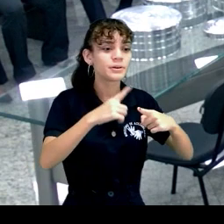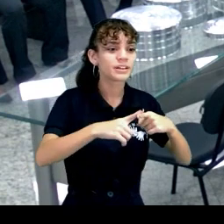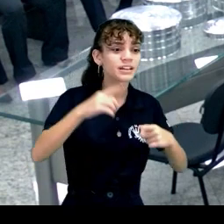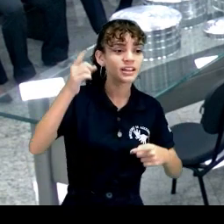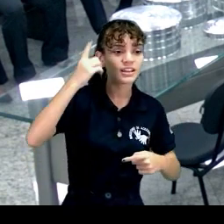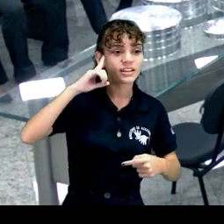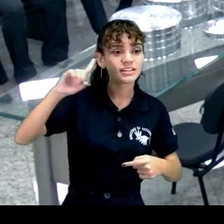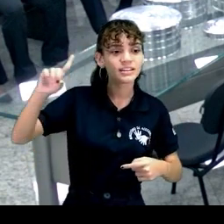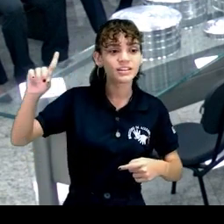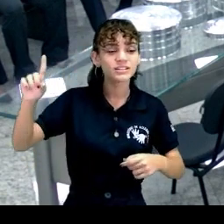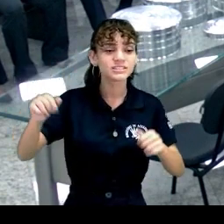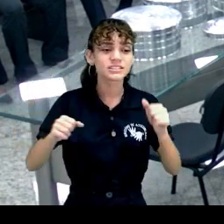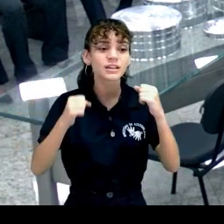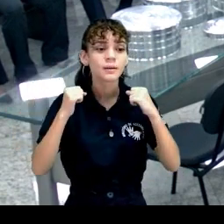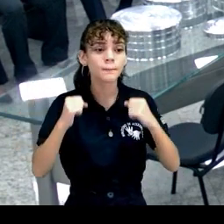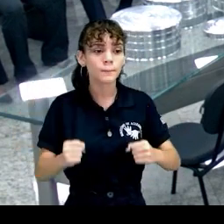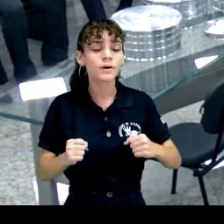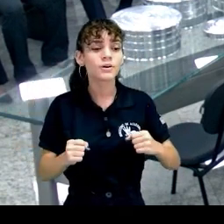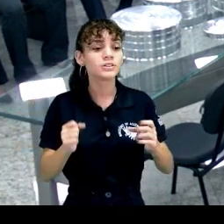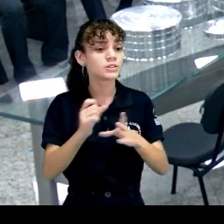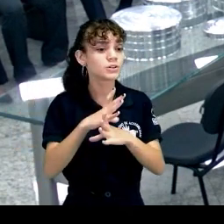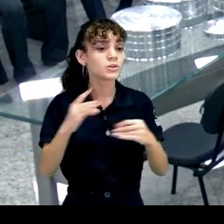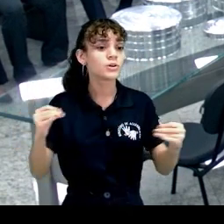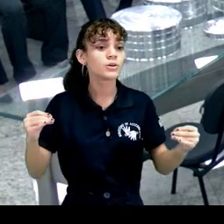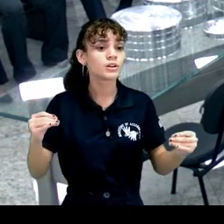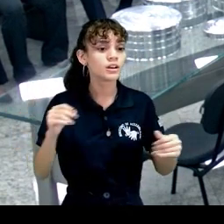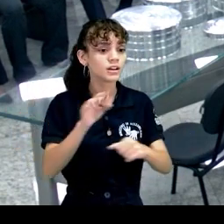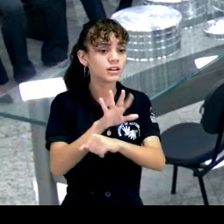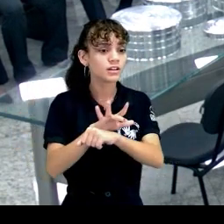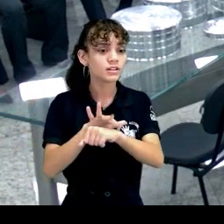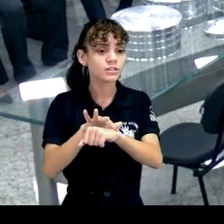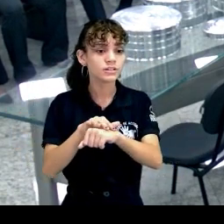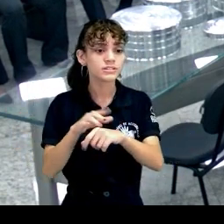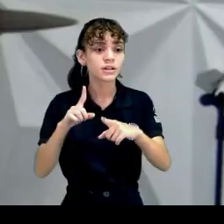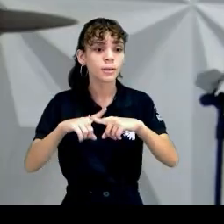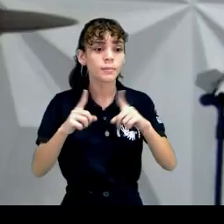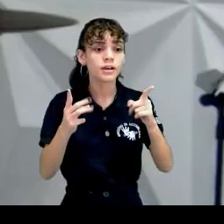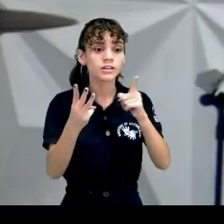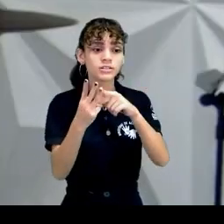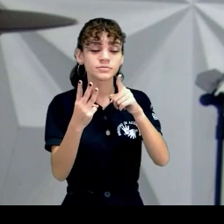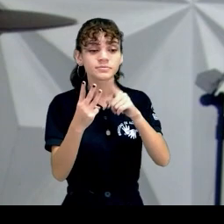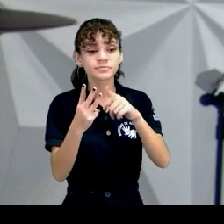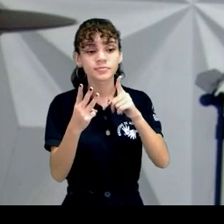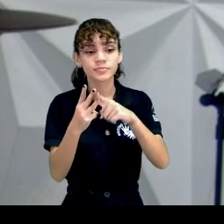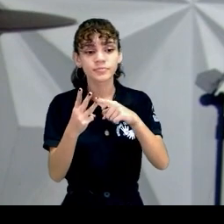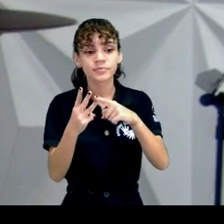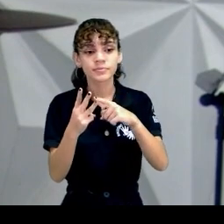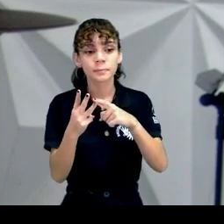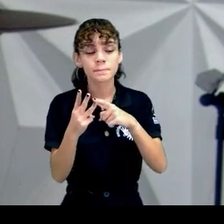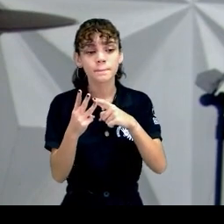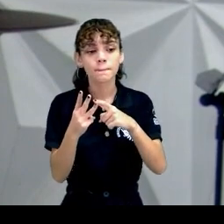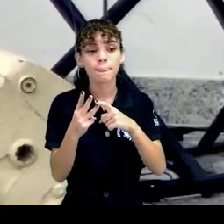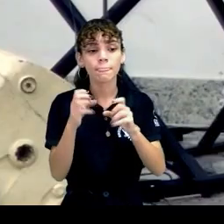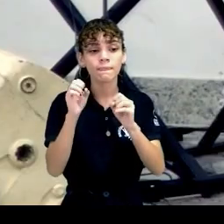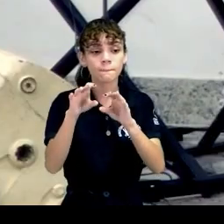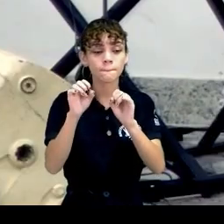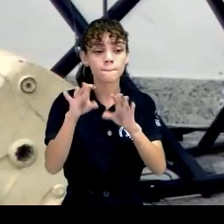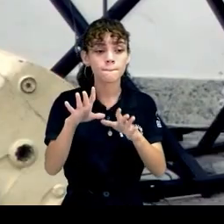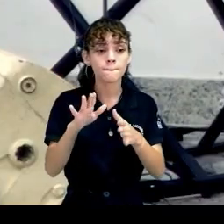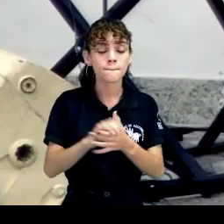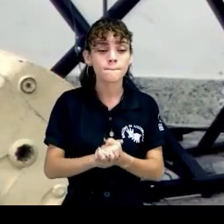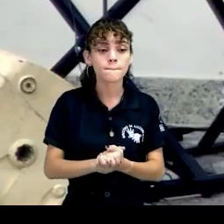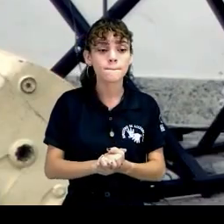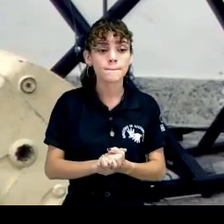para a gente é que ele lança-se aos pés de Jesus em gratidão, entrega total.